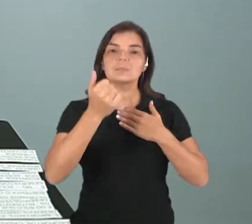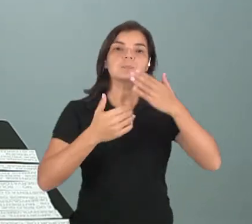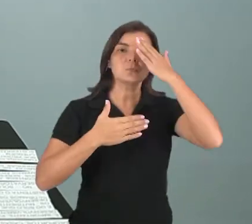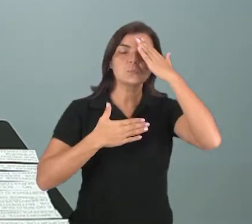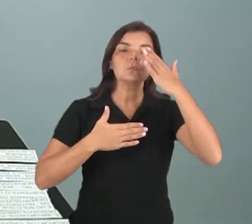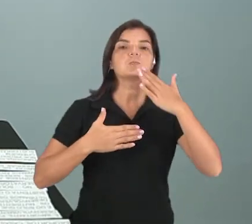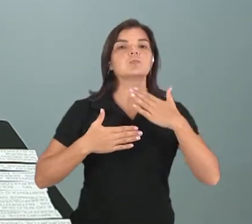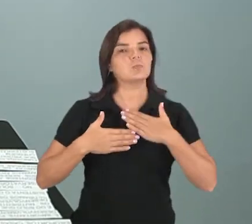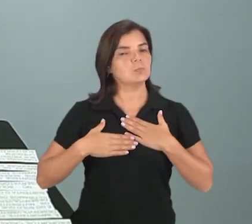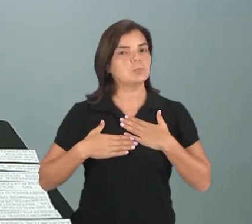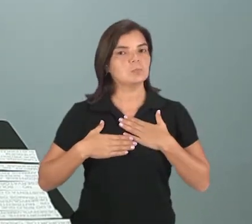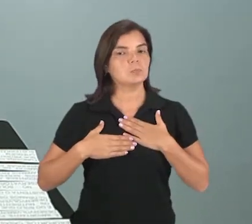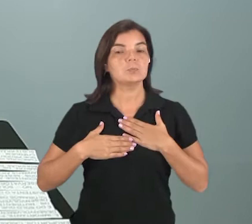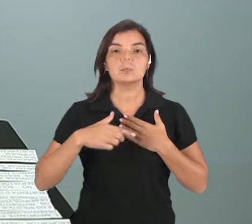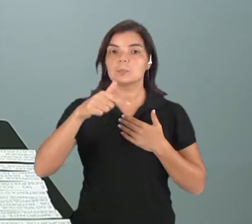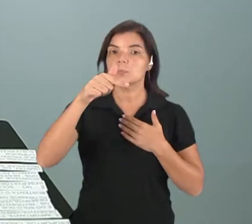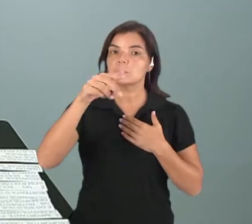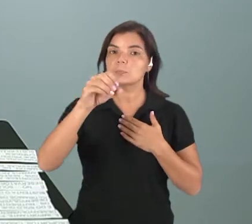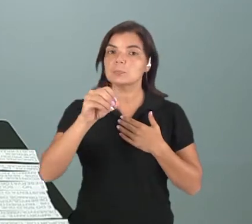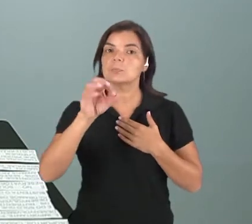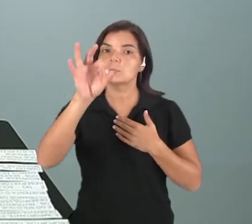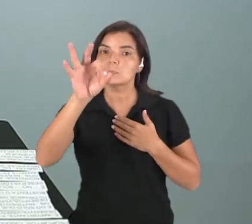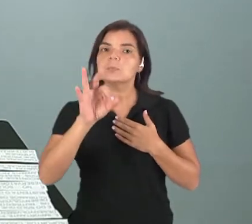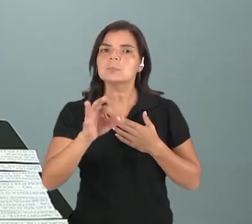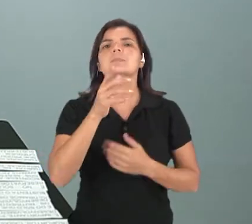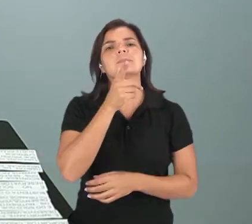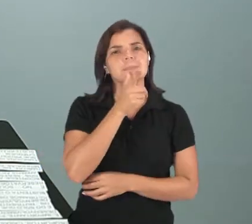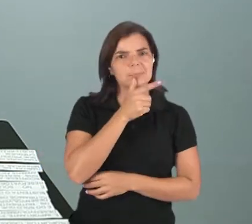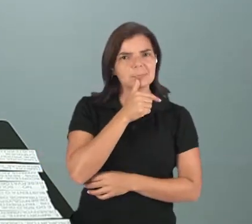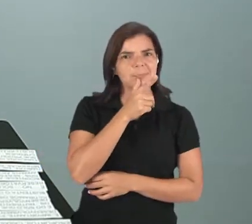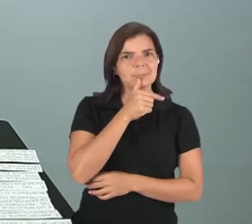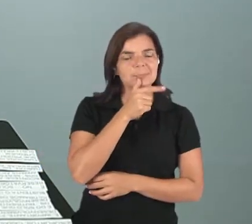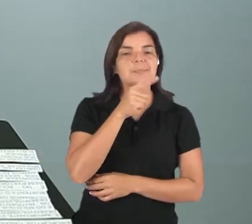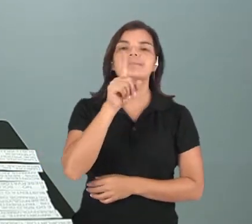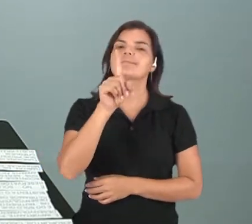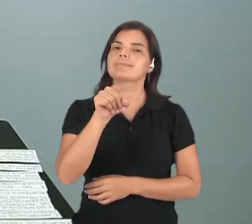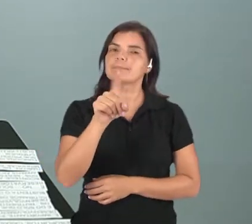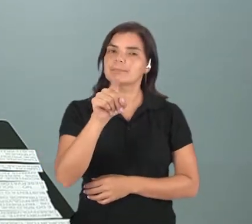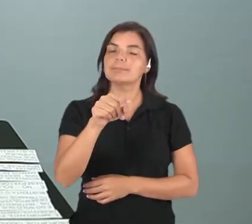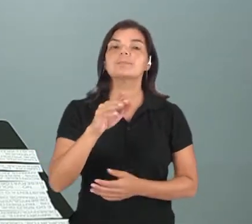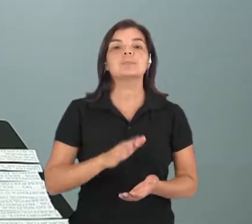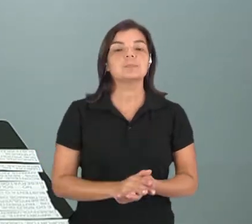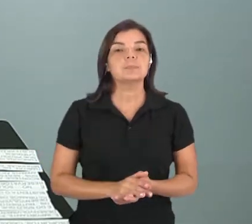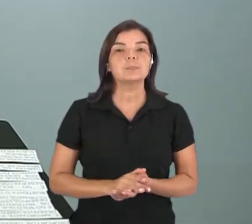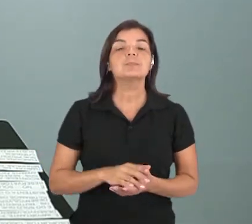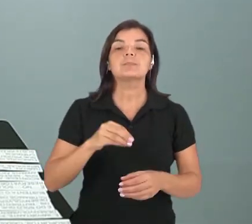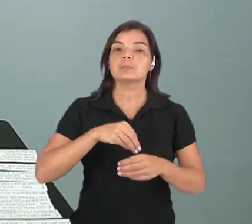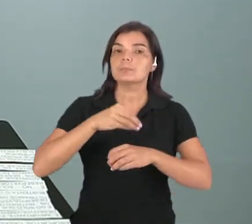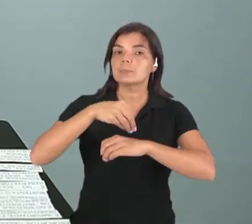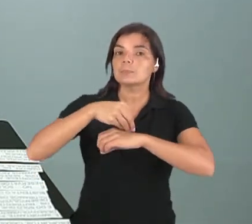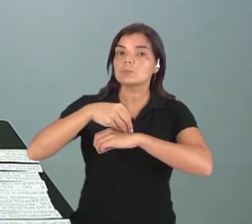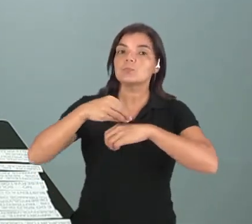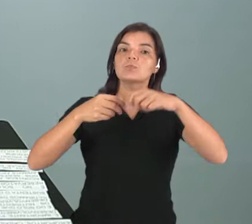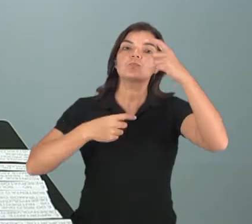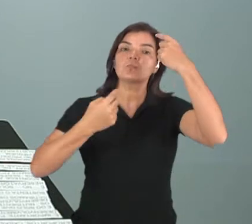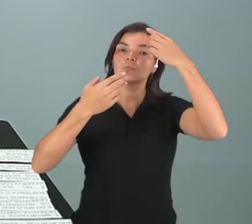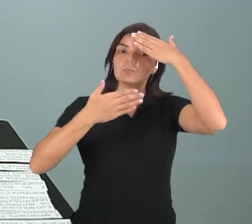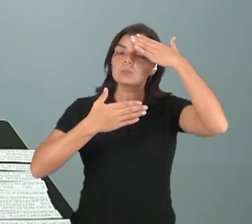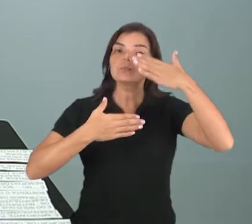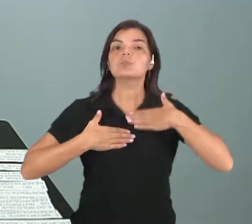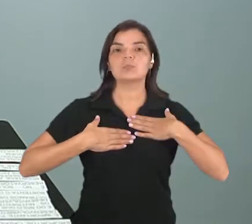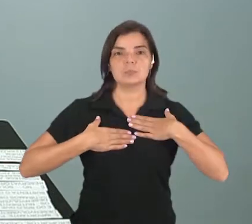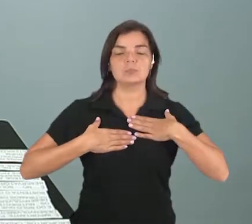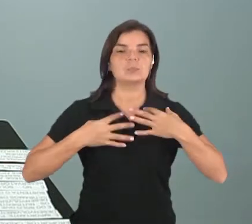o corpo humano, ele é formado por 70% de água? Isso mesmo, essa água está distribuída no corpo